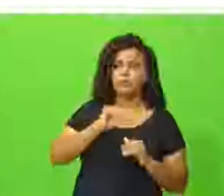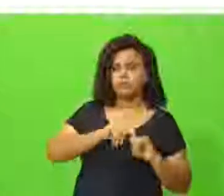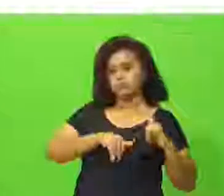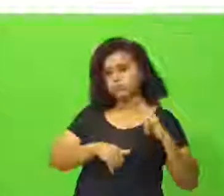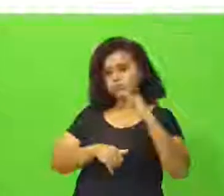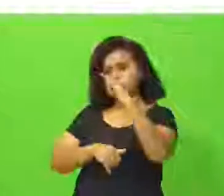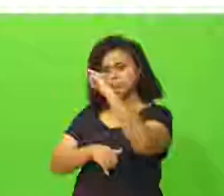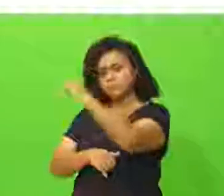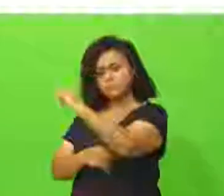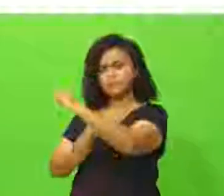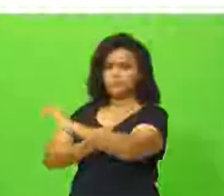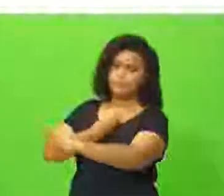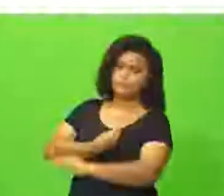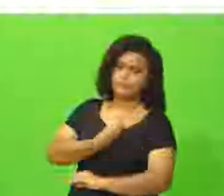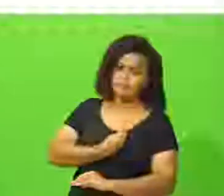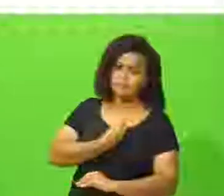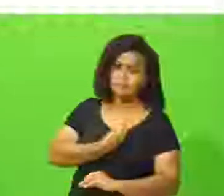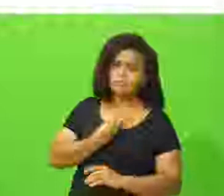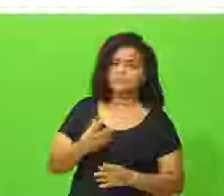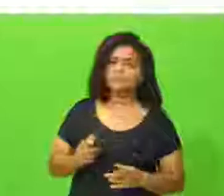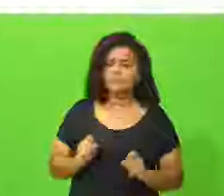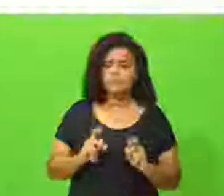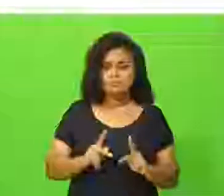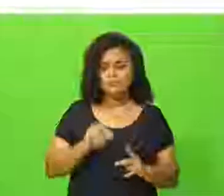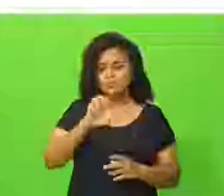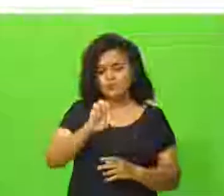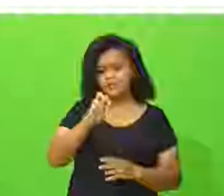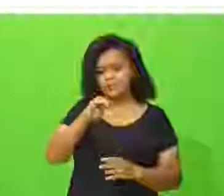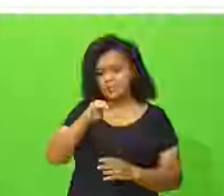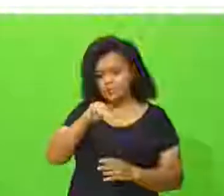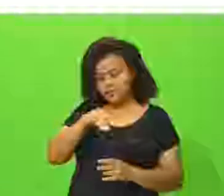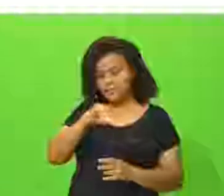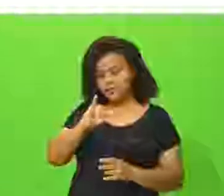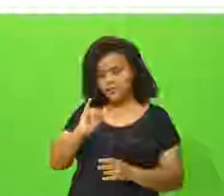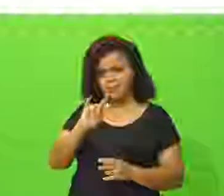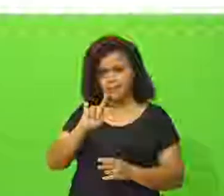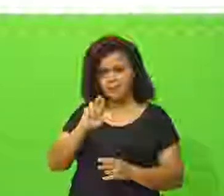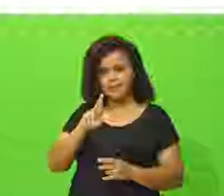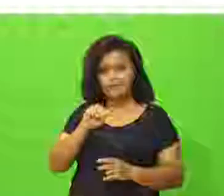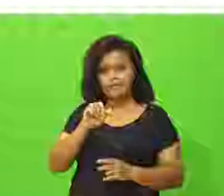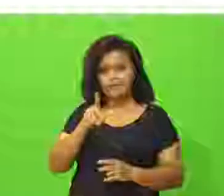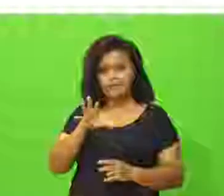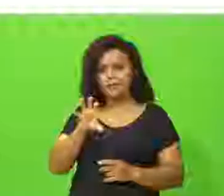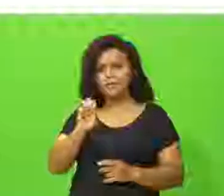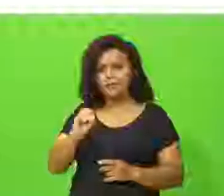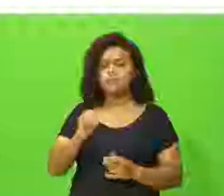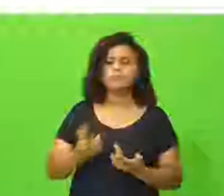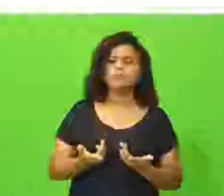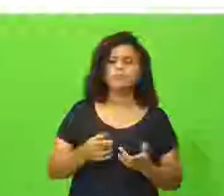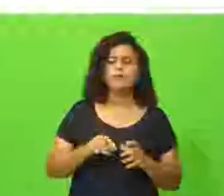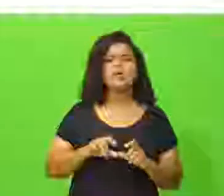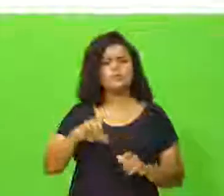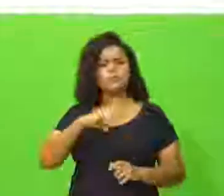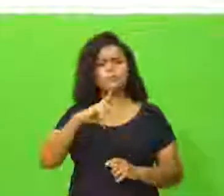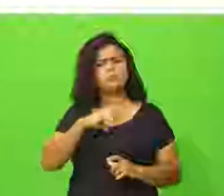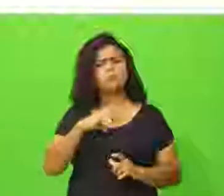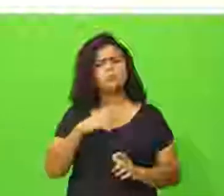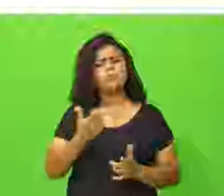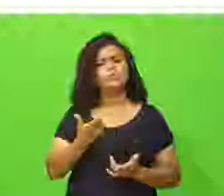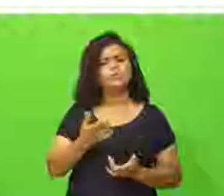com o quê? Com a imigração. Professor, agora tem mais um detalhe, estou vendo o conceito aí embaixo, que é a respeito